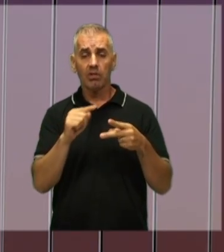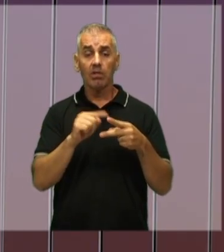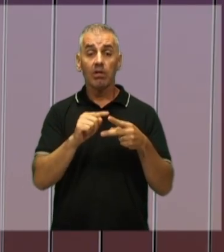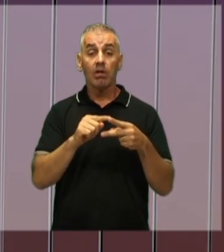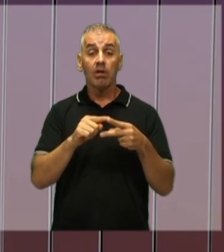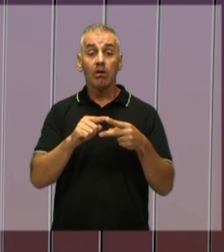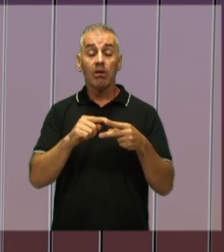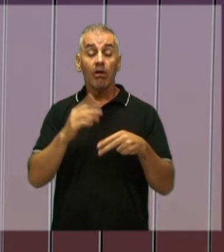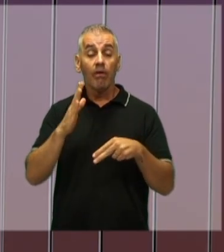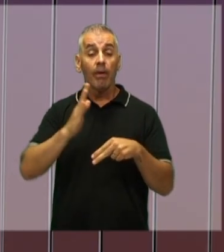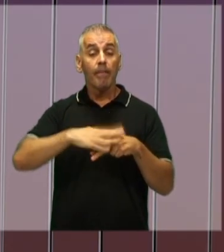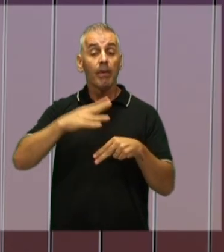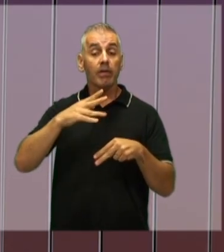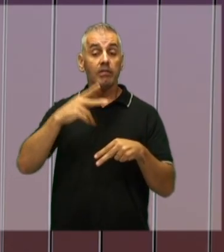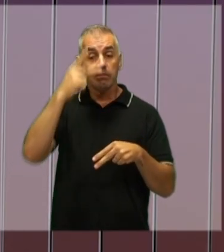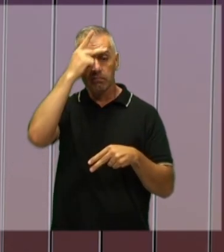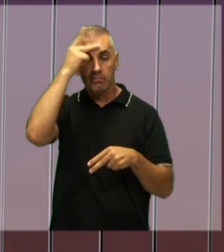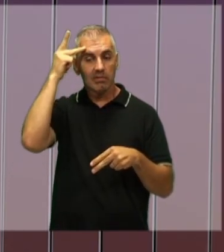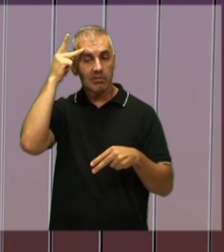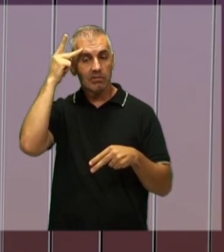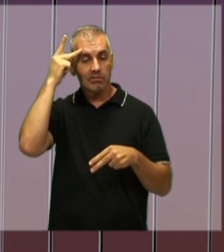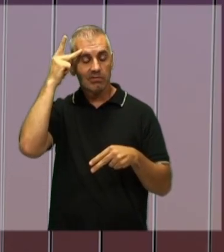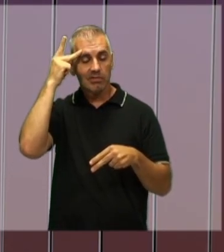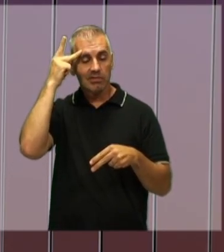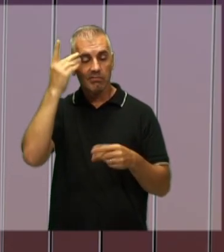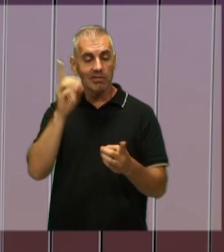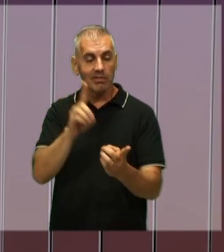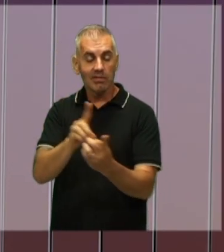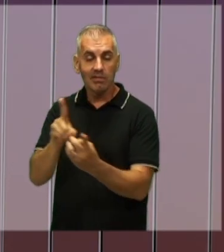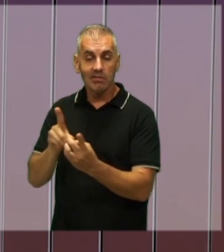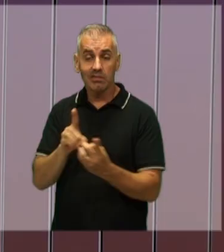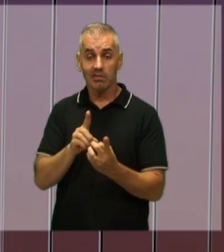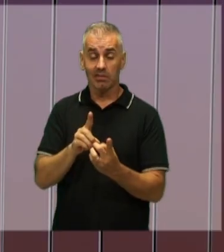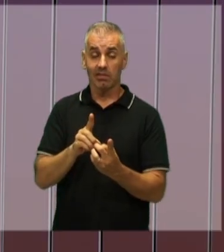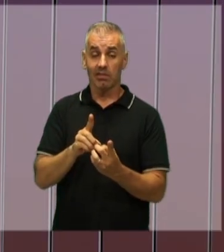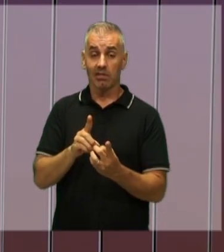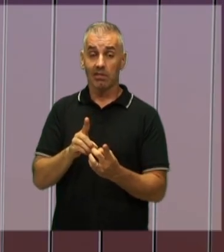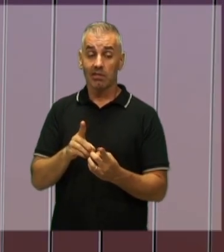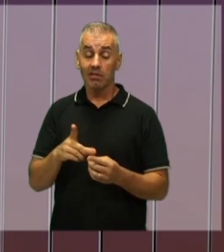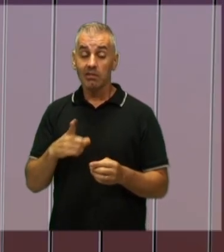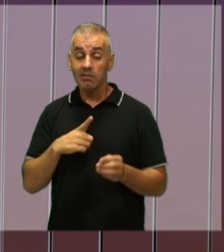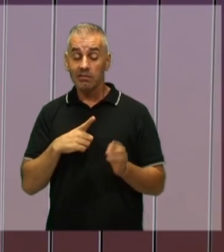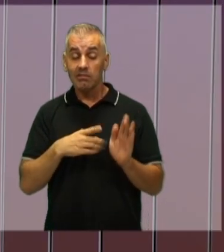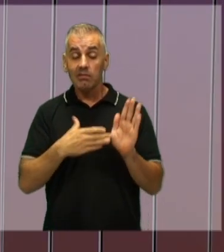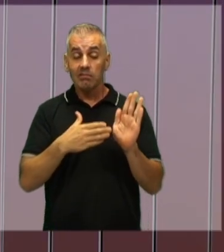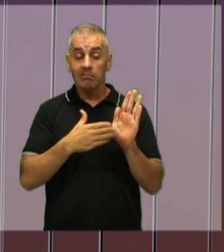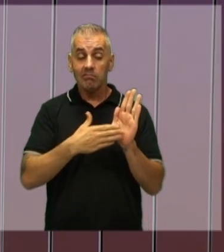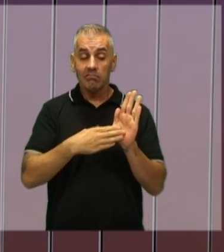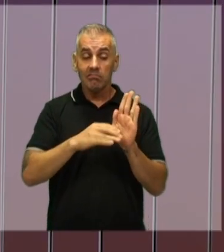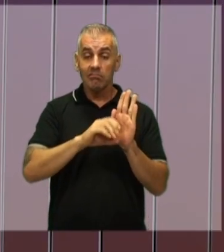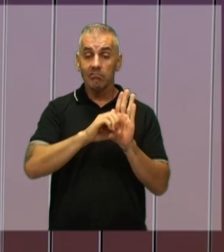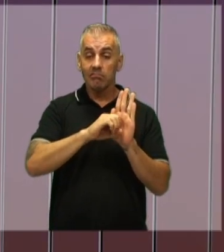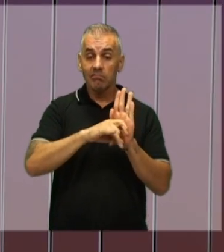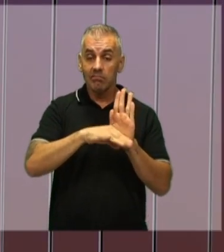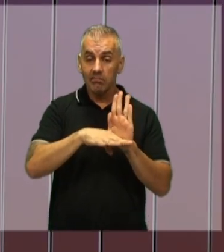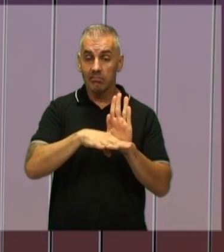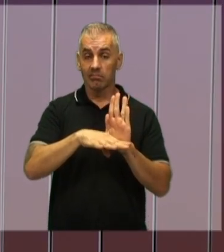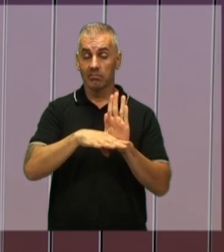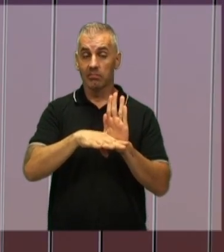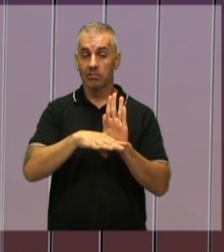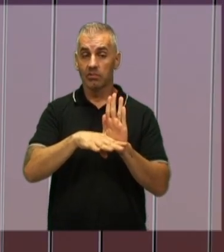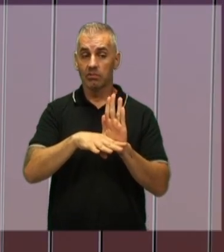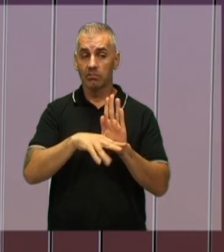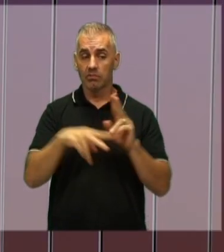mais pessoas. Entende? Então, são poucos critérios, mas em termos de... Eu olho sempre para o humano, o